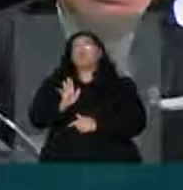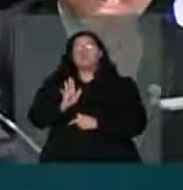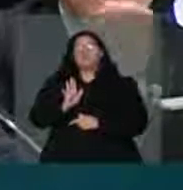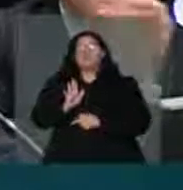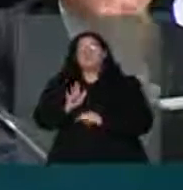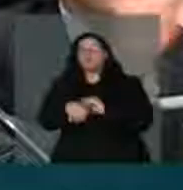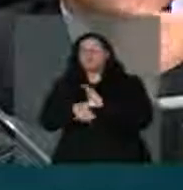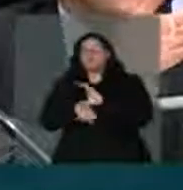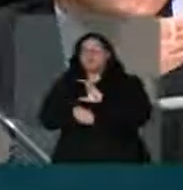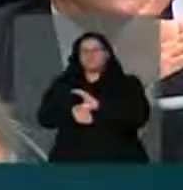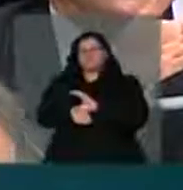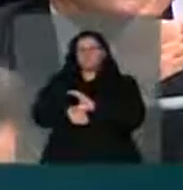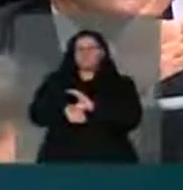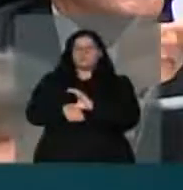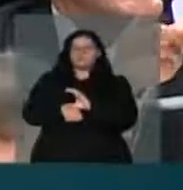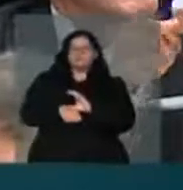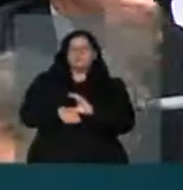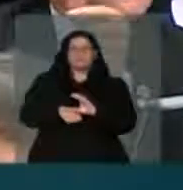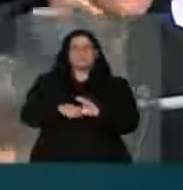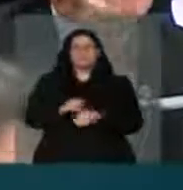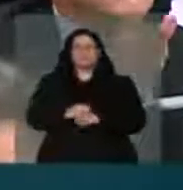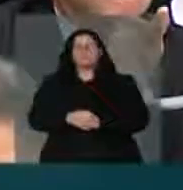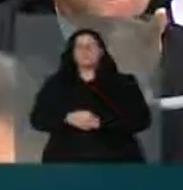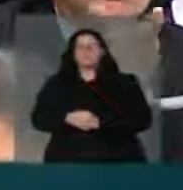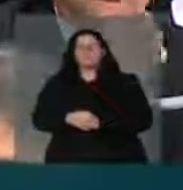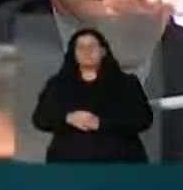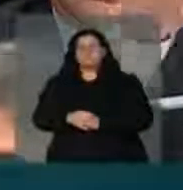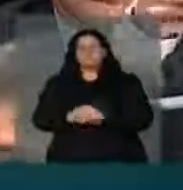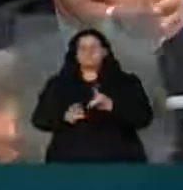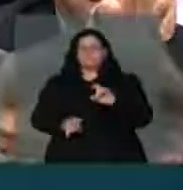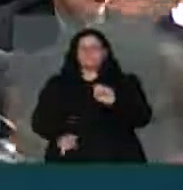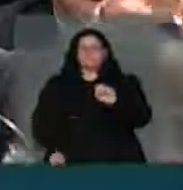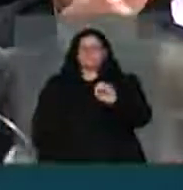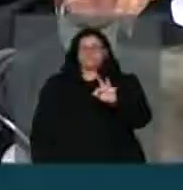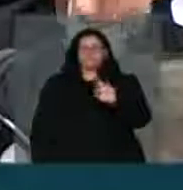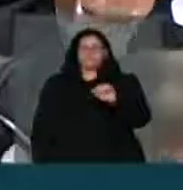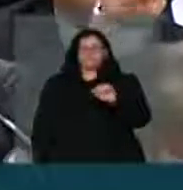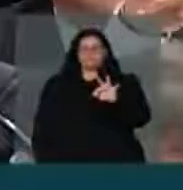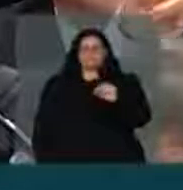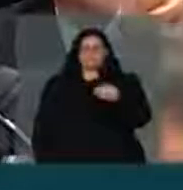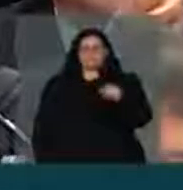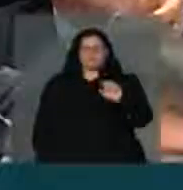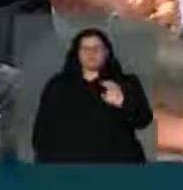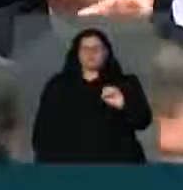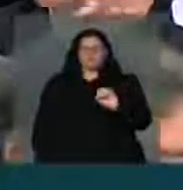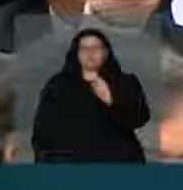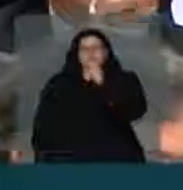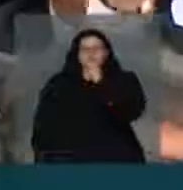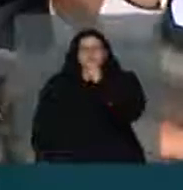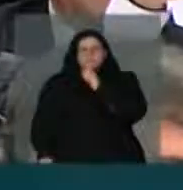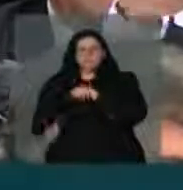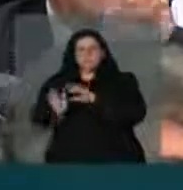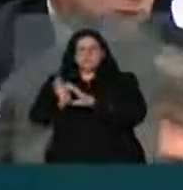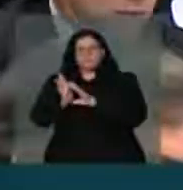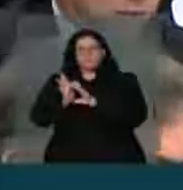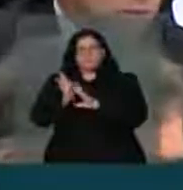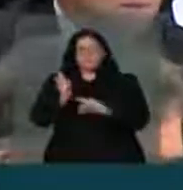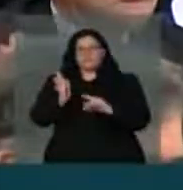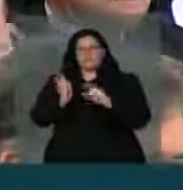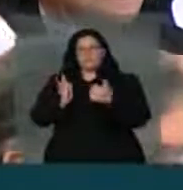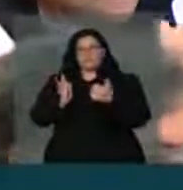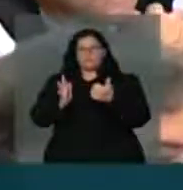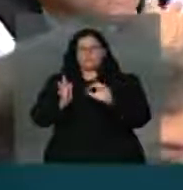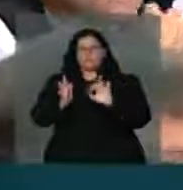para suprimir o distritão, é o destaque número 10, que eu ainda vou ver se vai precisar ser readequado, porque pode ter havido